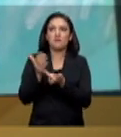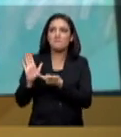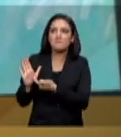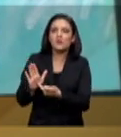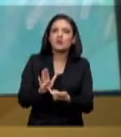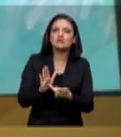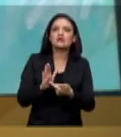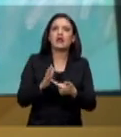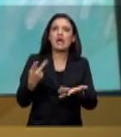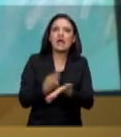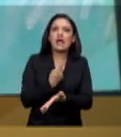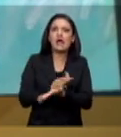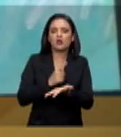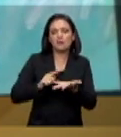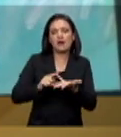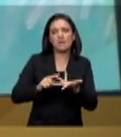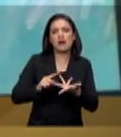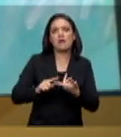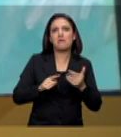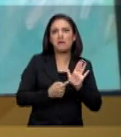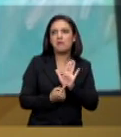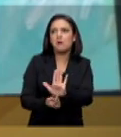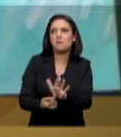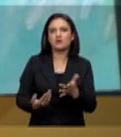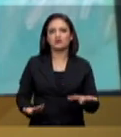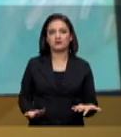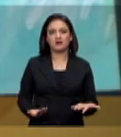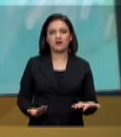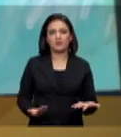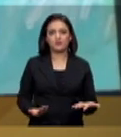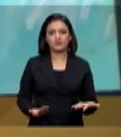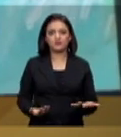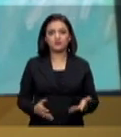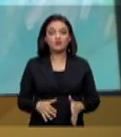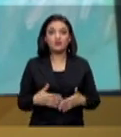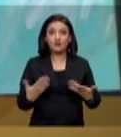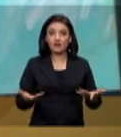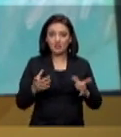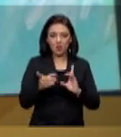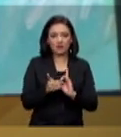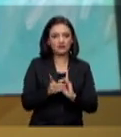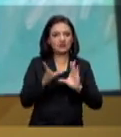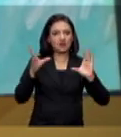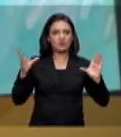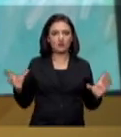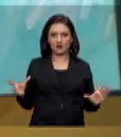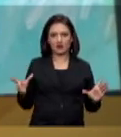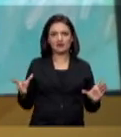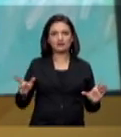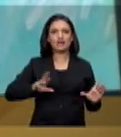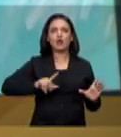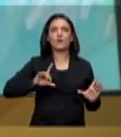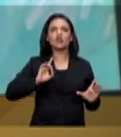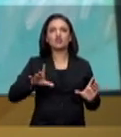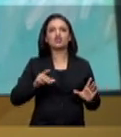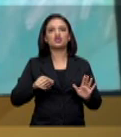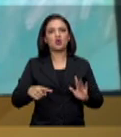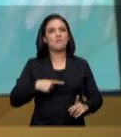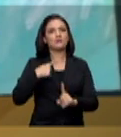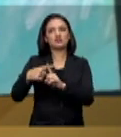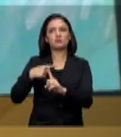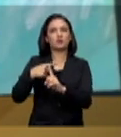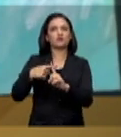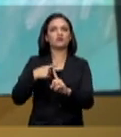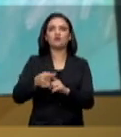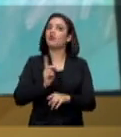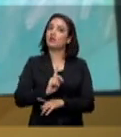erros. Não se faz a democracia apenas com aplausos e com índices de popularidade. A se faz com crítica, com posicionamento